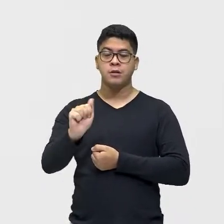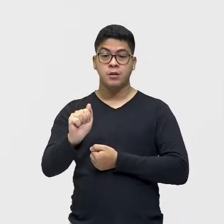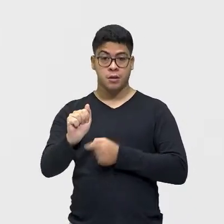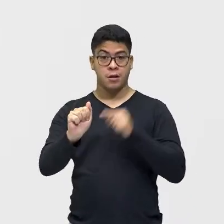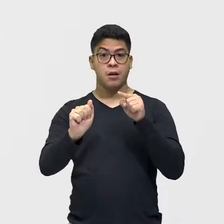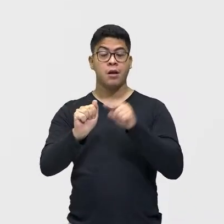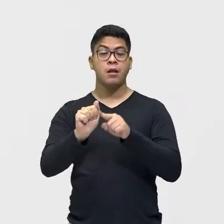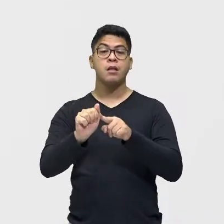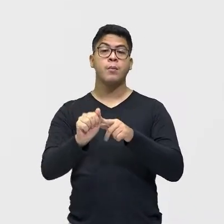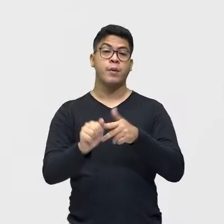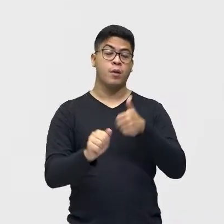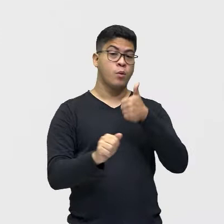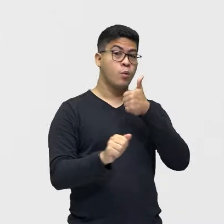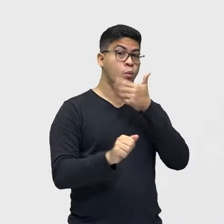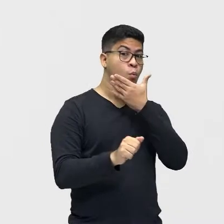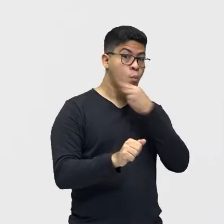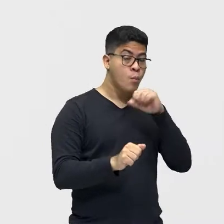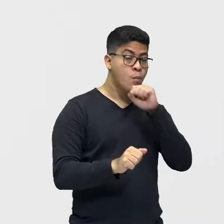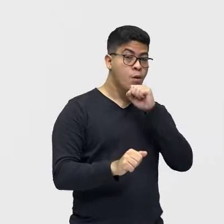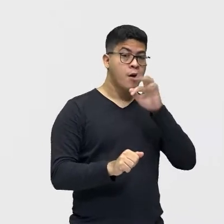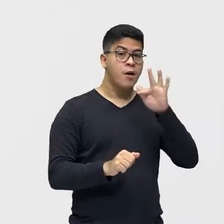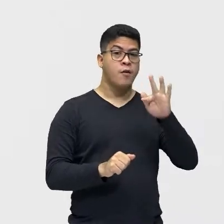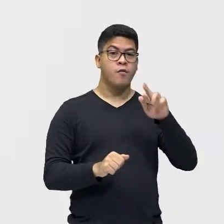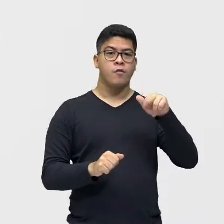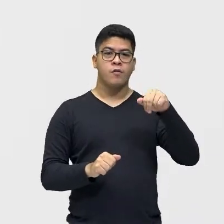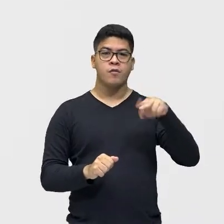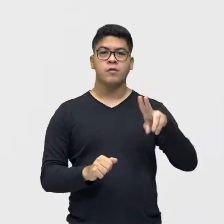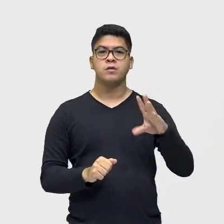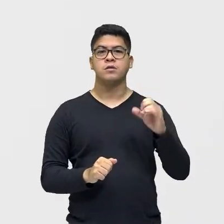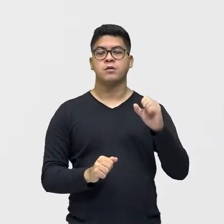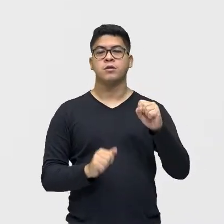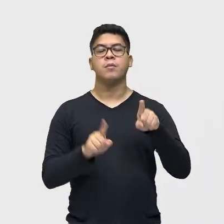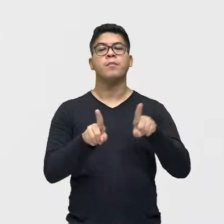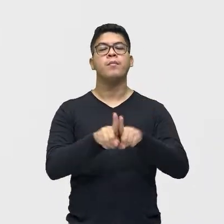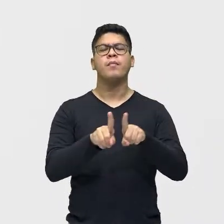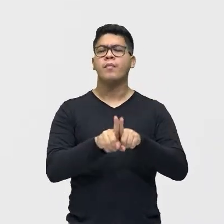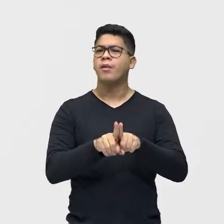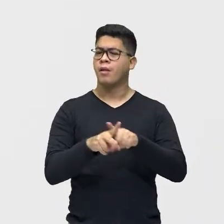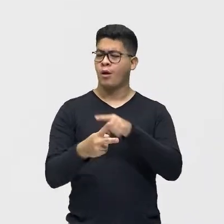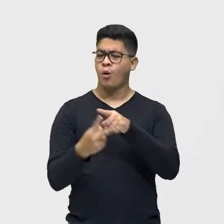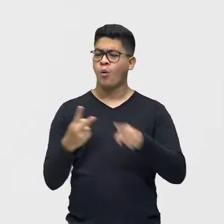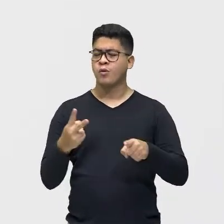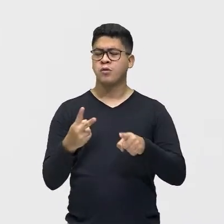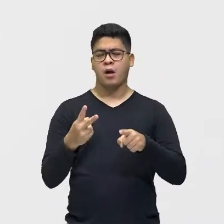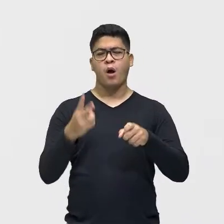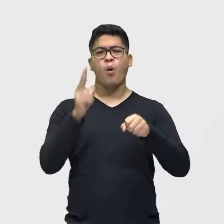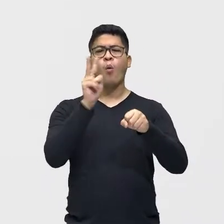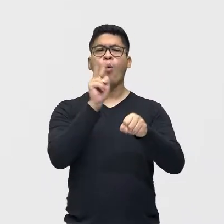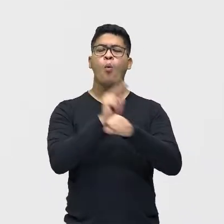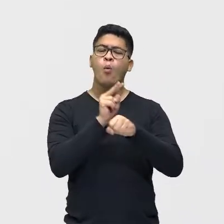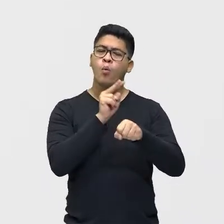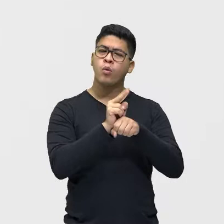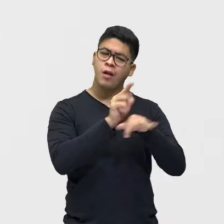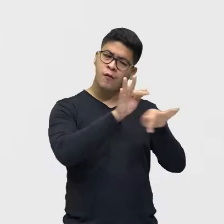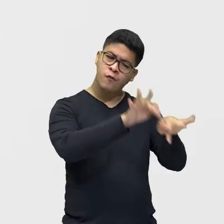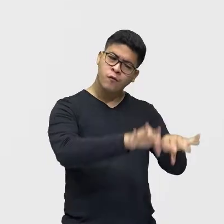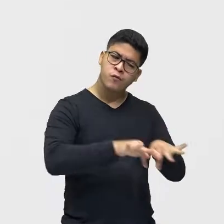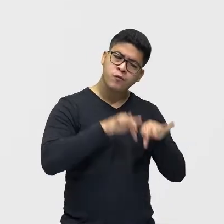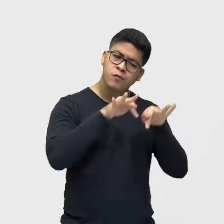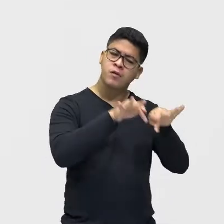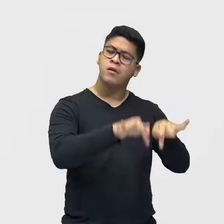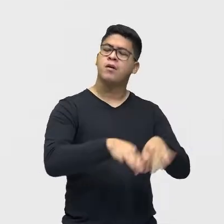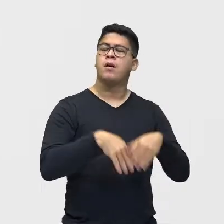tinham muitos escravos, né? Aí tinha os donos da fazenda. Então, começou nesse período. Bom, a história é